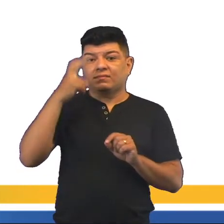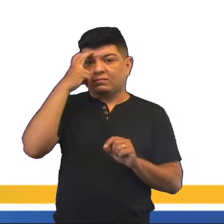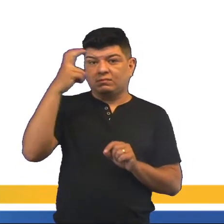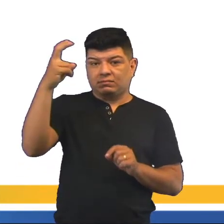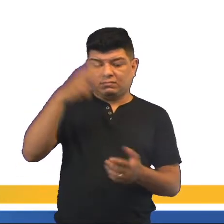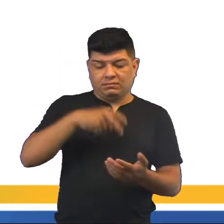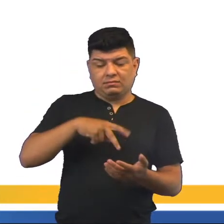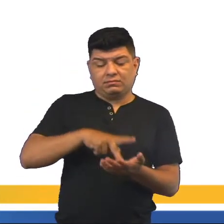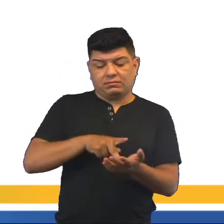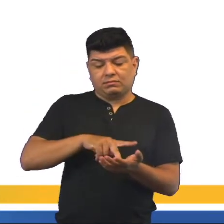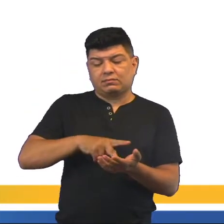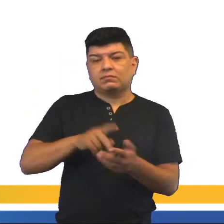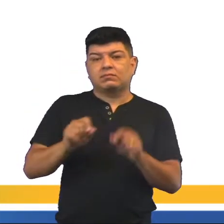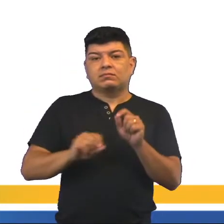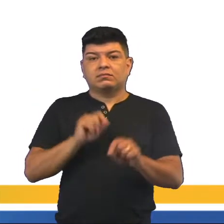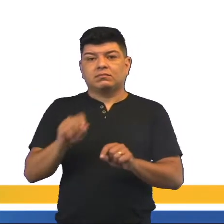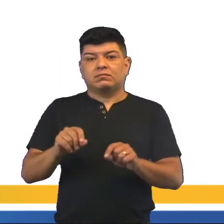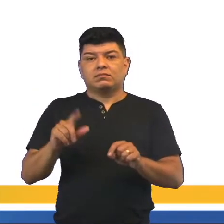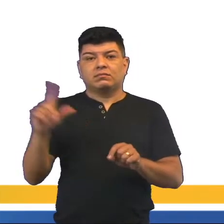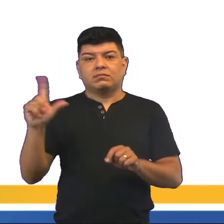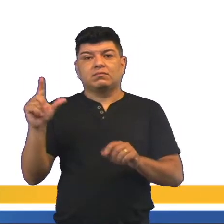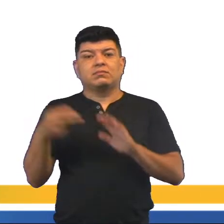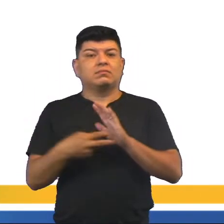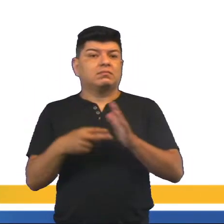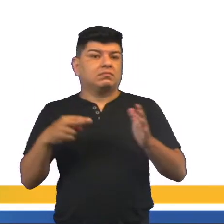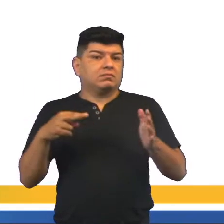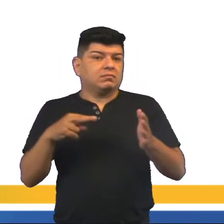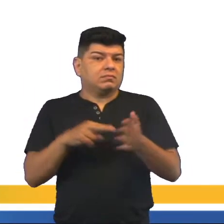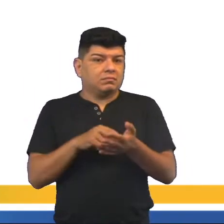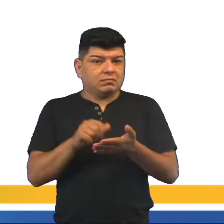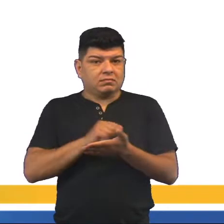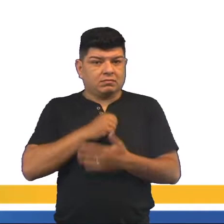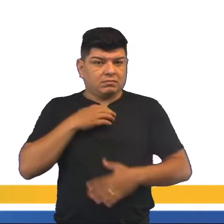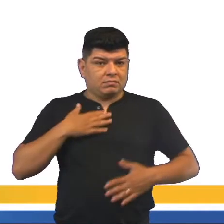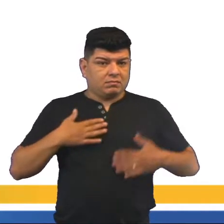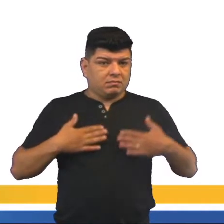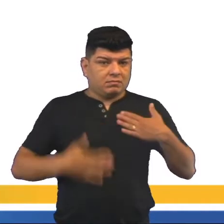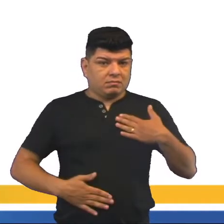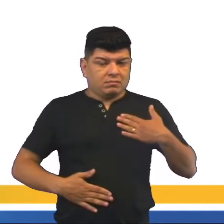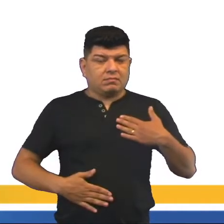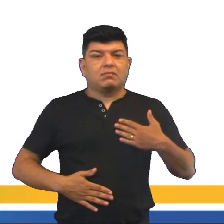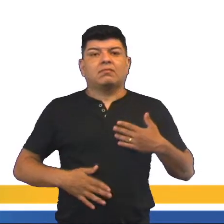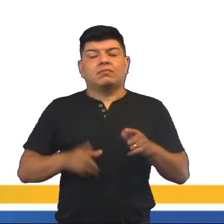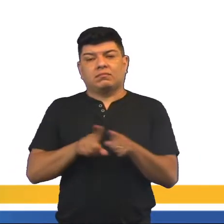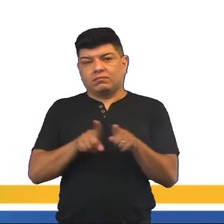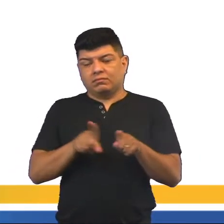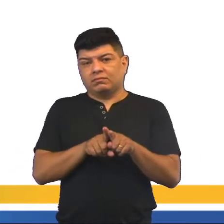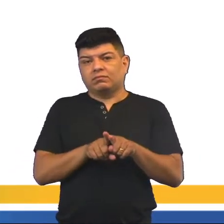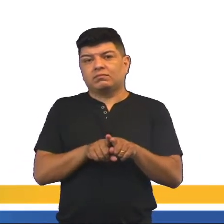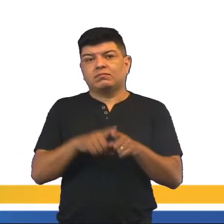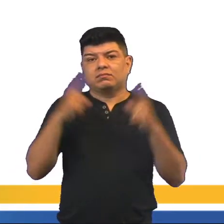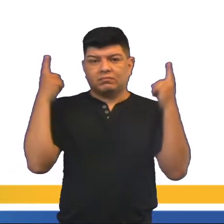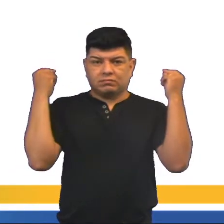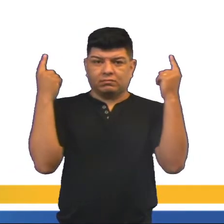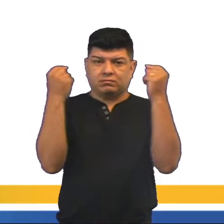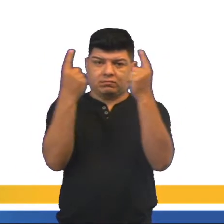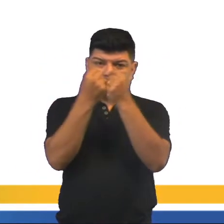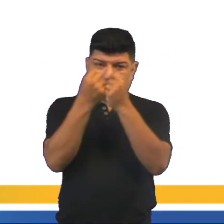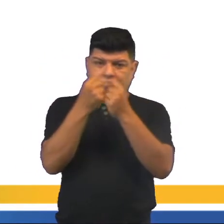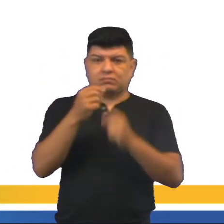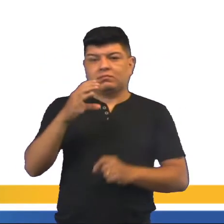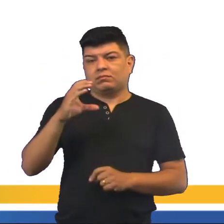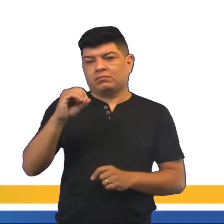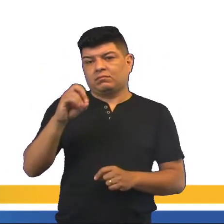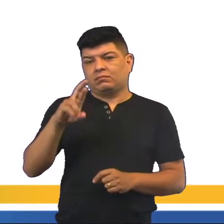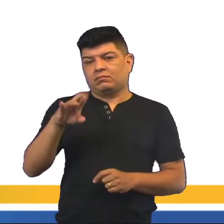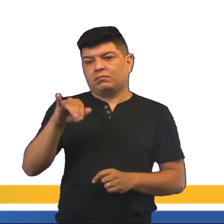seu neologismo, que literalmente quer dizer a grafia do coro, né? E vem do grego